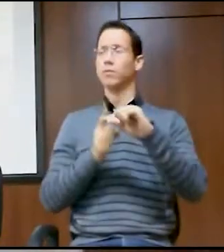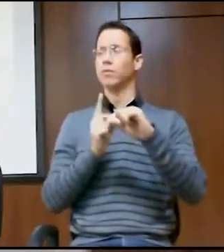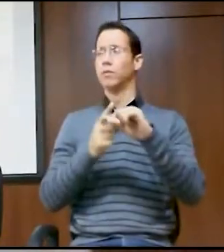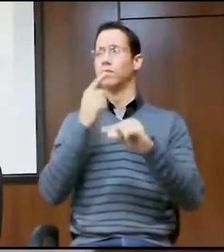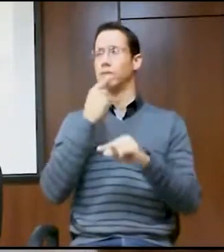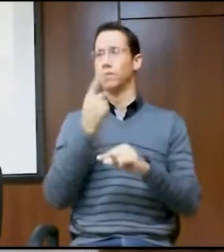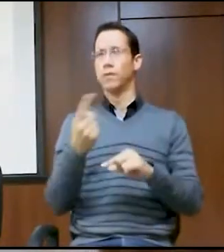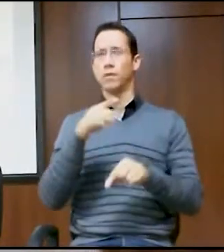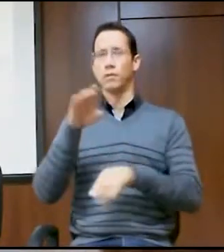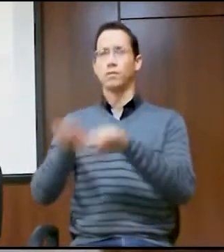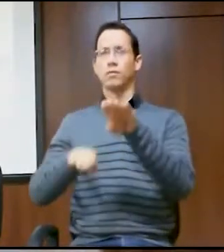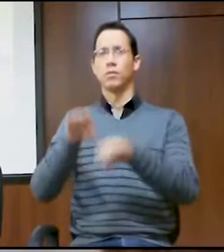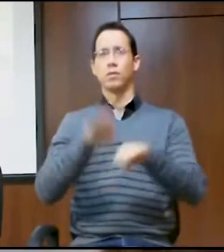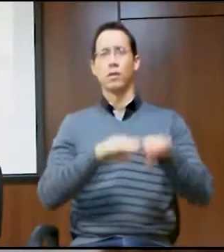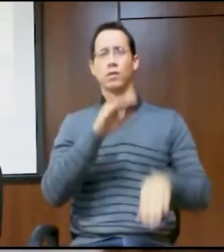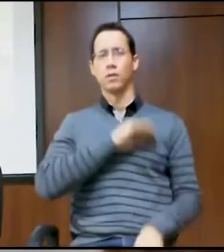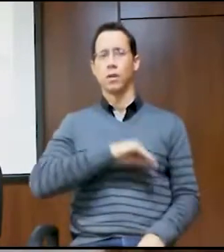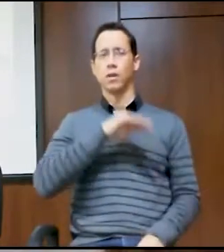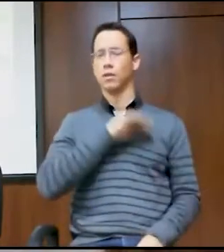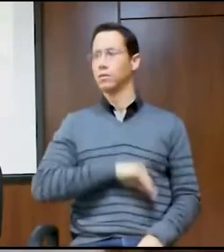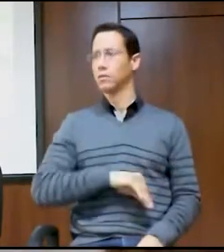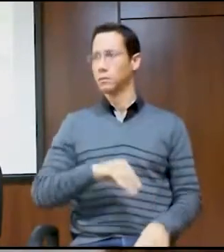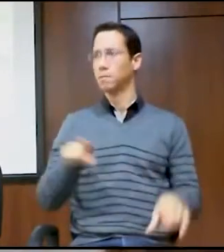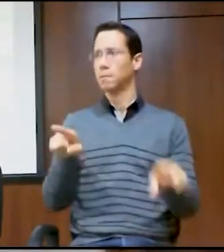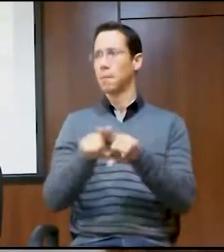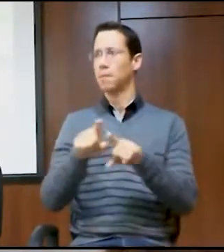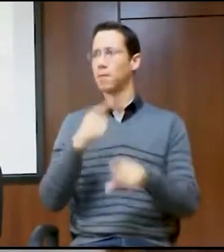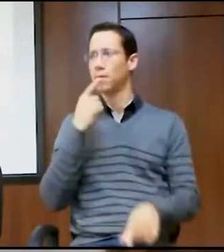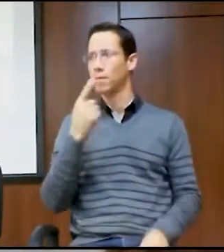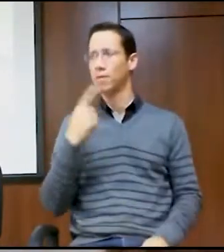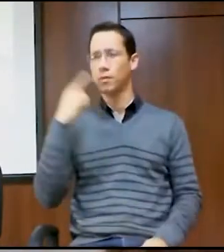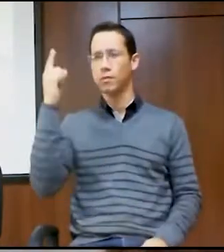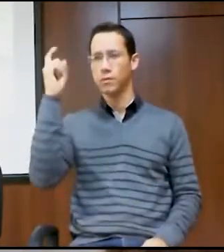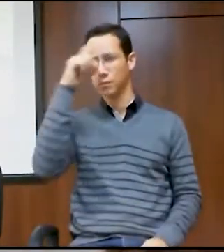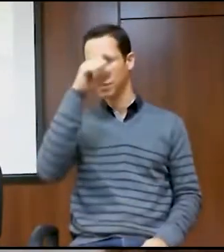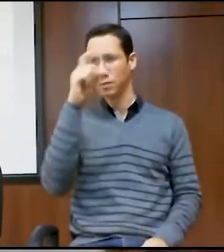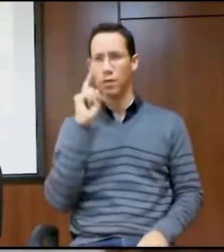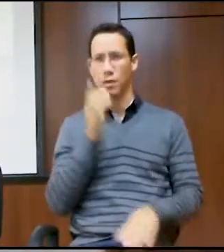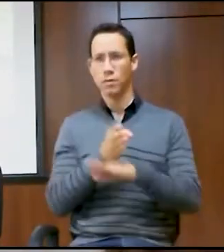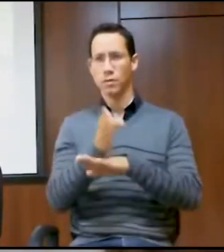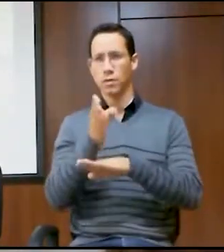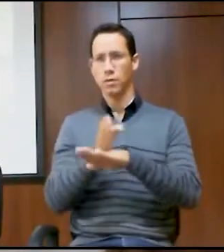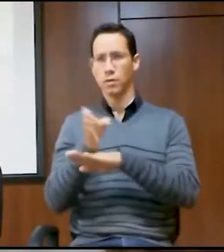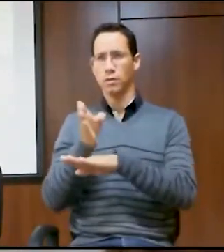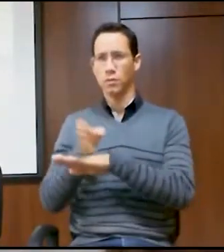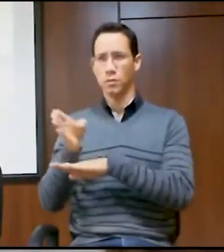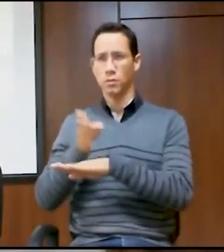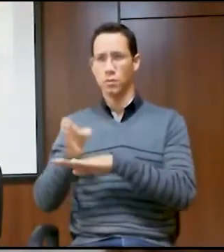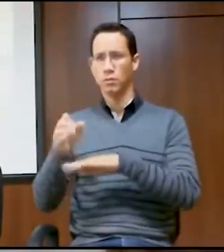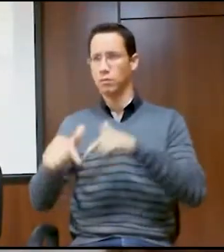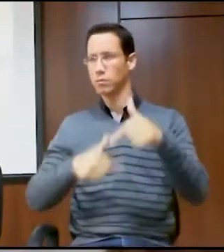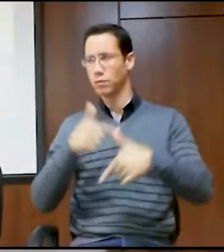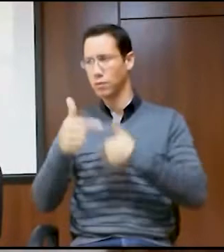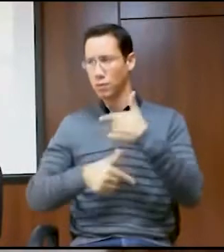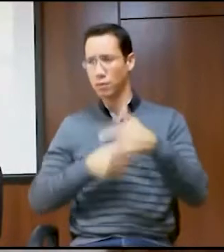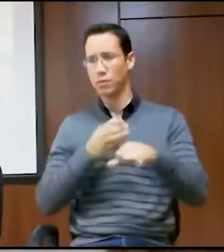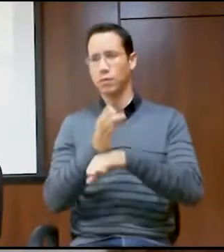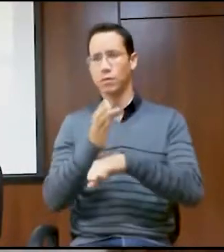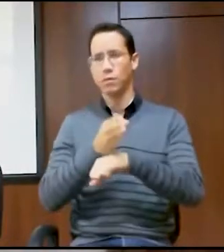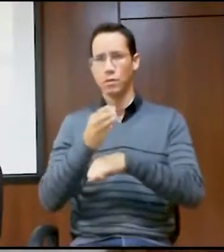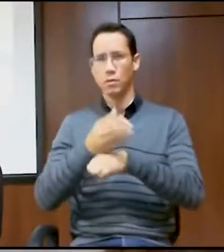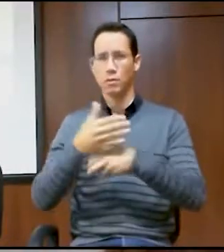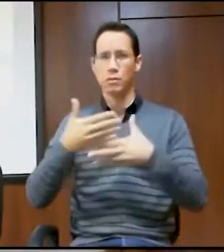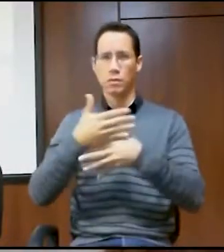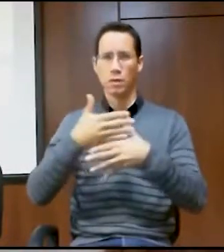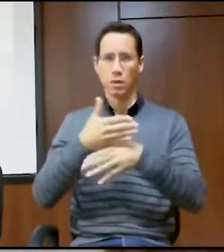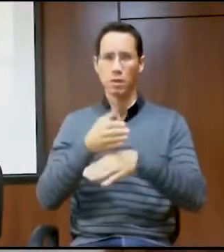da desigualdade de renda, mas ele fala da dificuldade de acesso aos serviços, de acesso à cidade, de